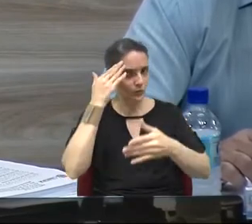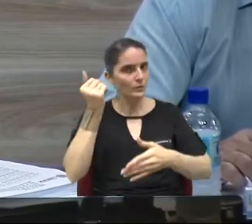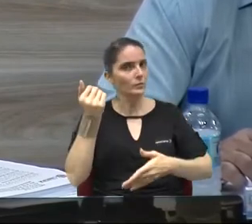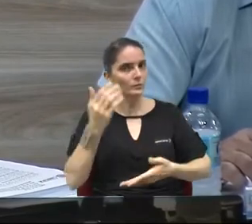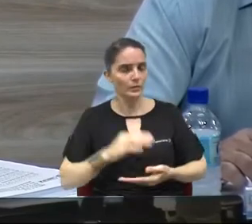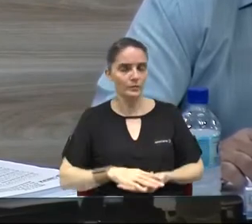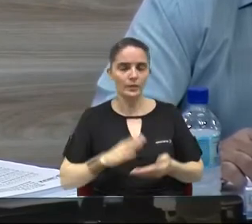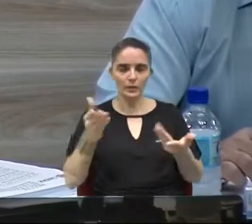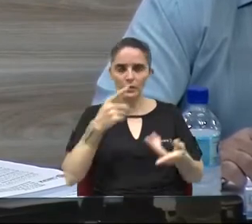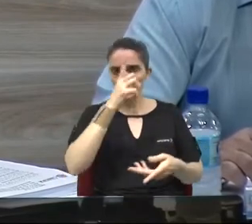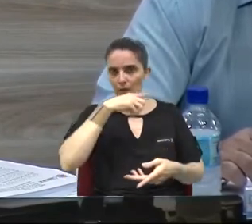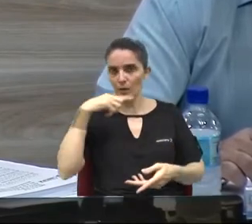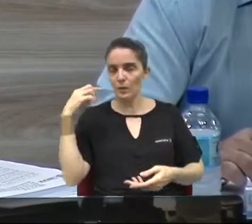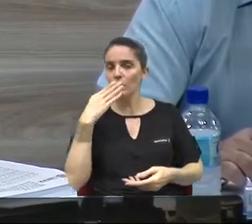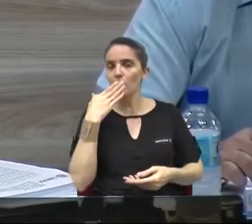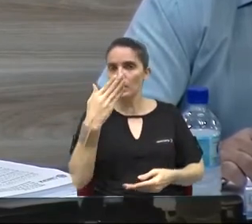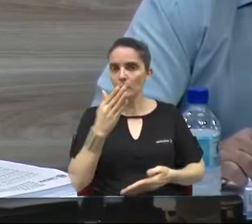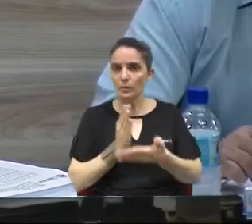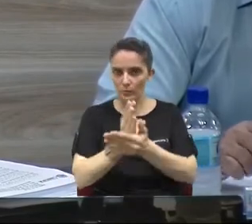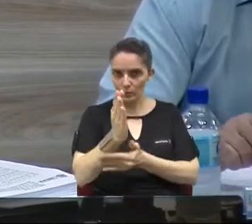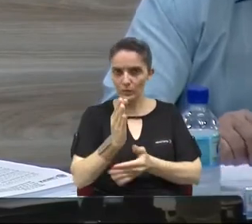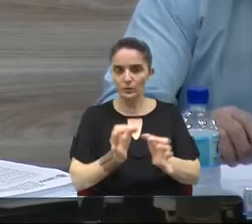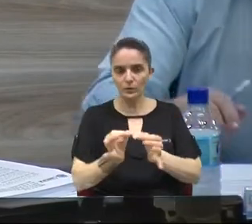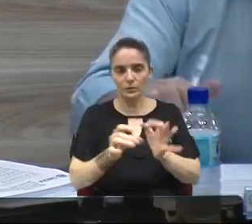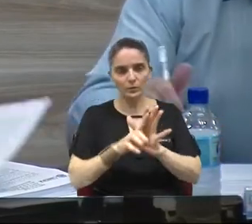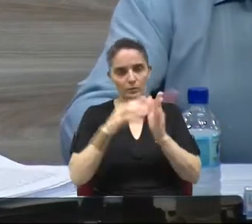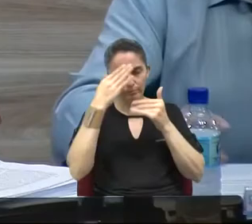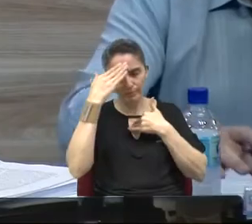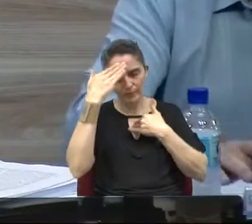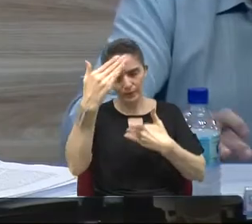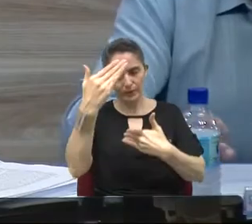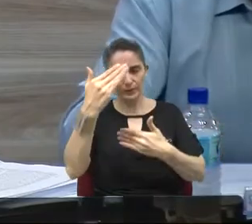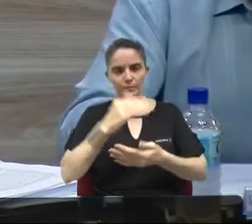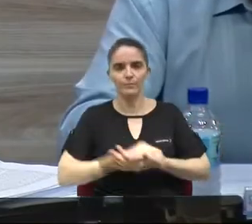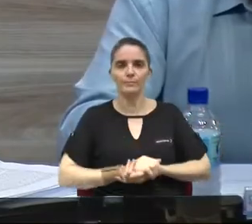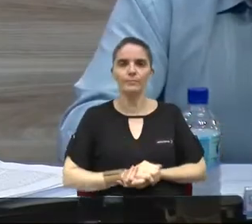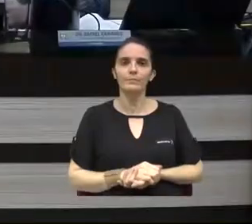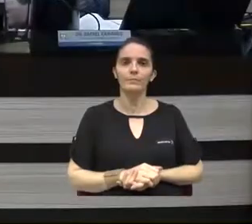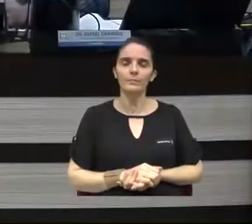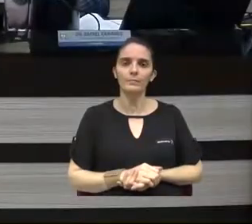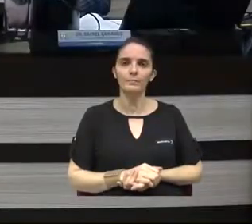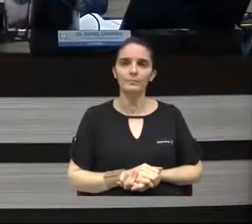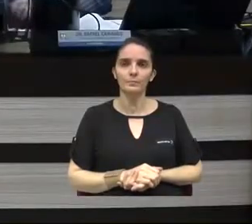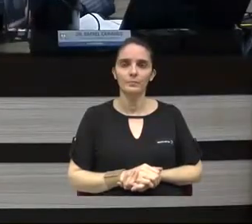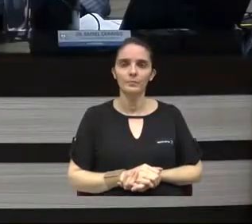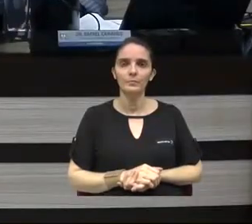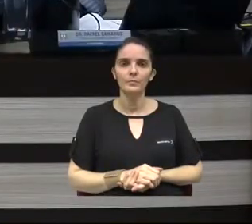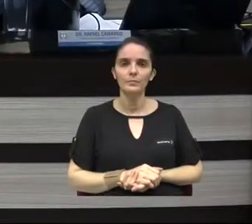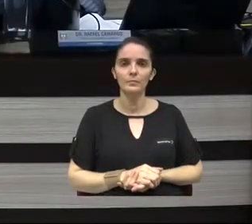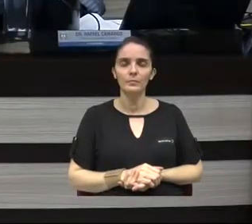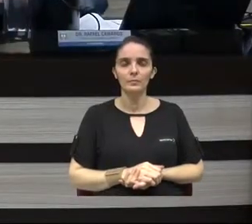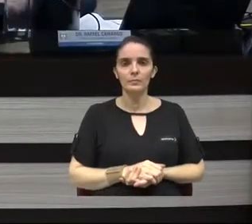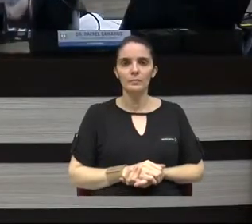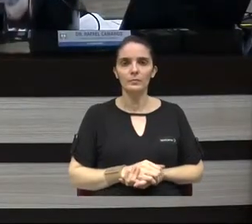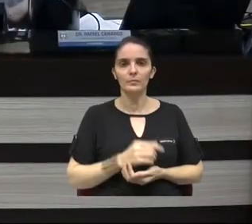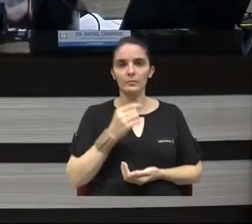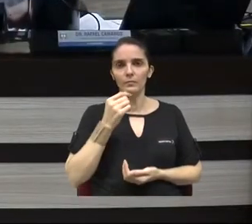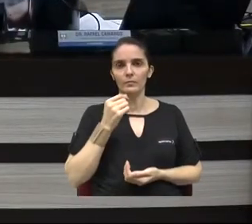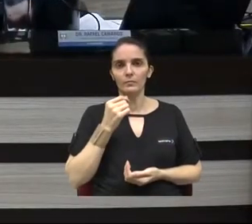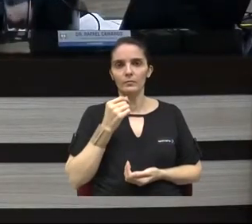que eu peço a aprovação desse projeto de lei. Muito obrigada. Continue a discussão. Desejo discutir. Com a palavra,